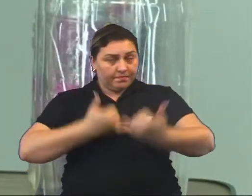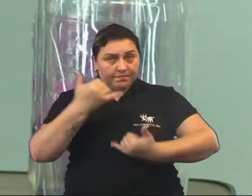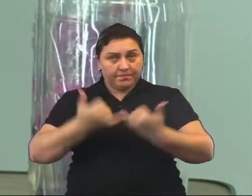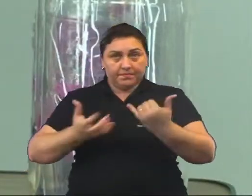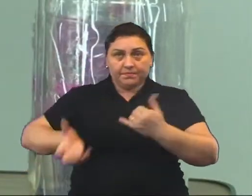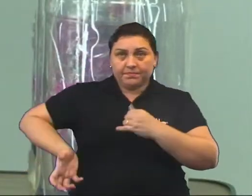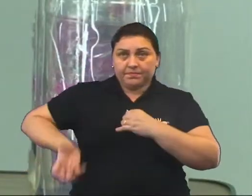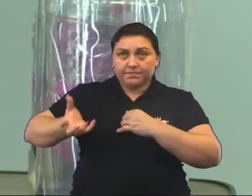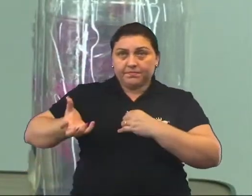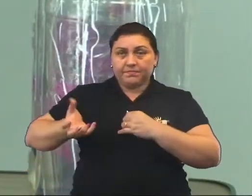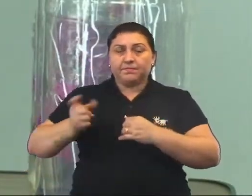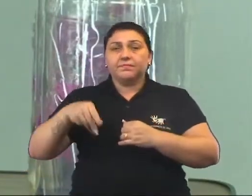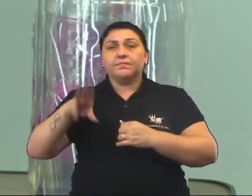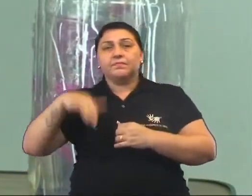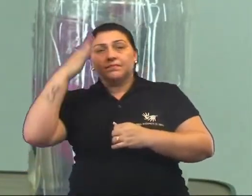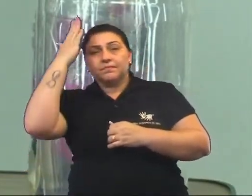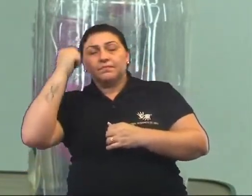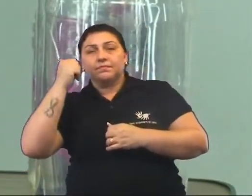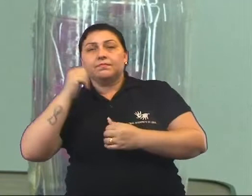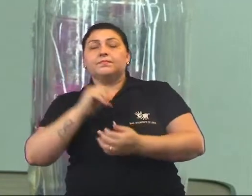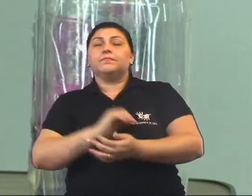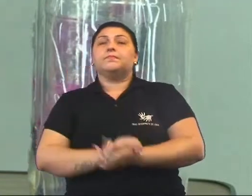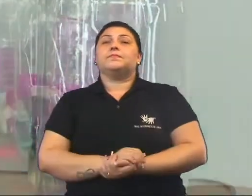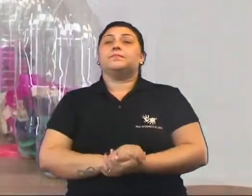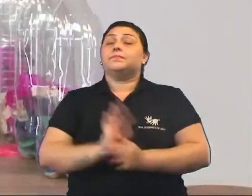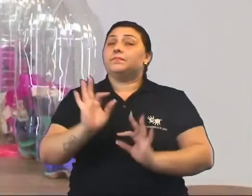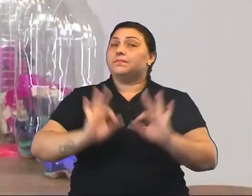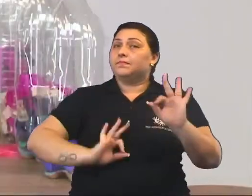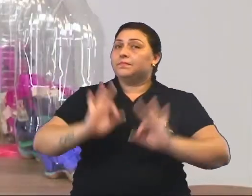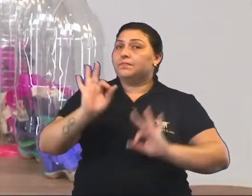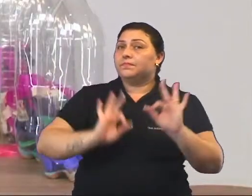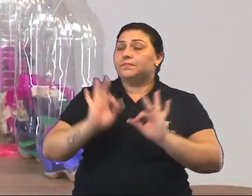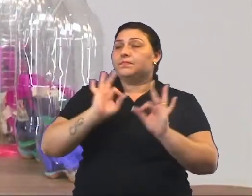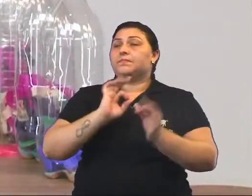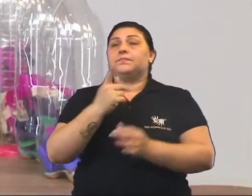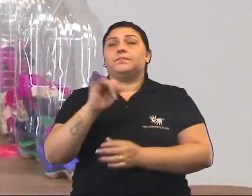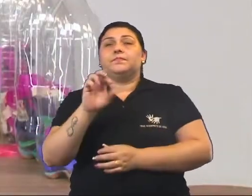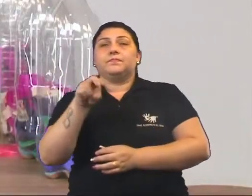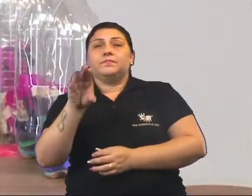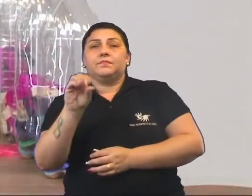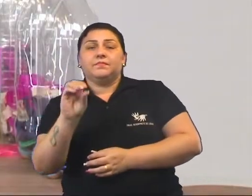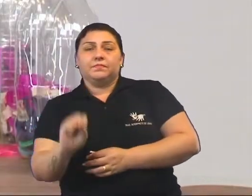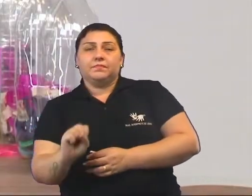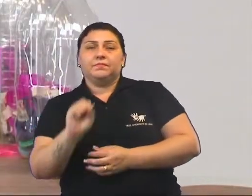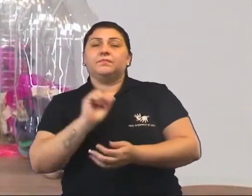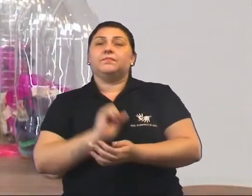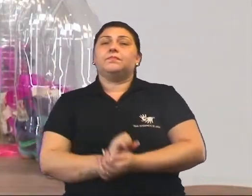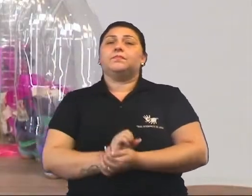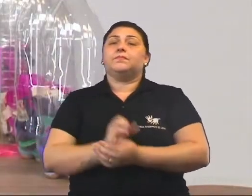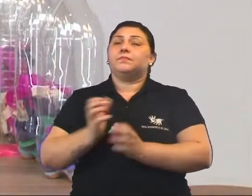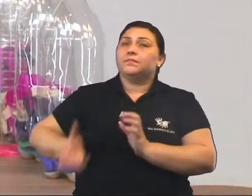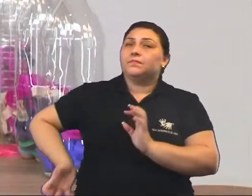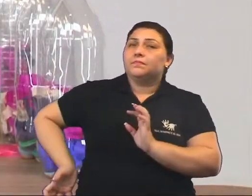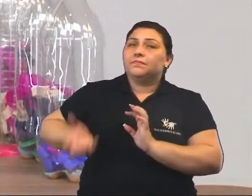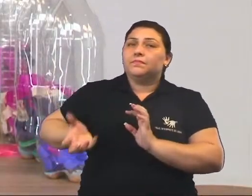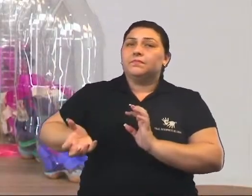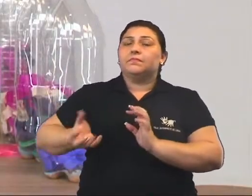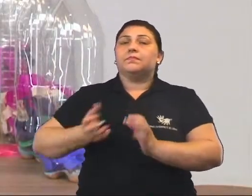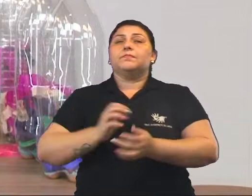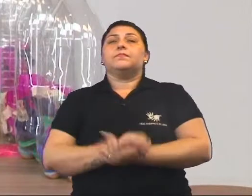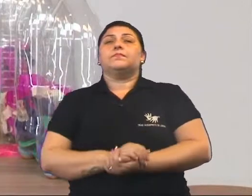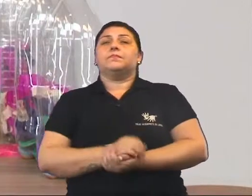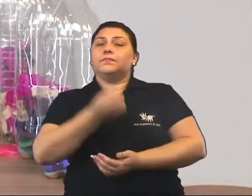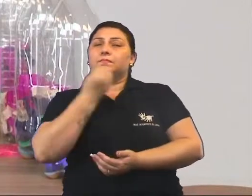com boliche? Quem sabe? É necessário organizar os pinos e arremessar a